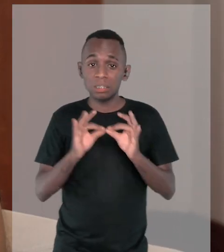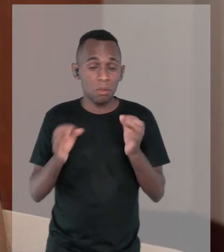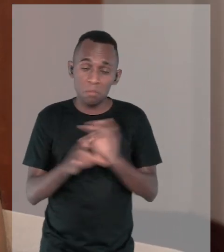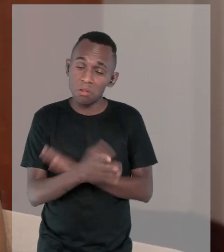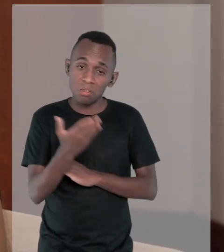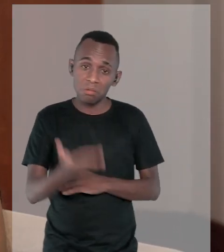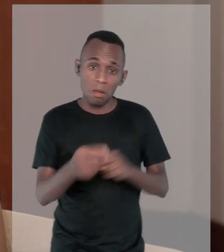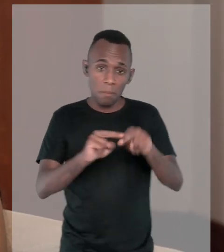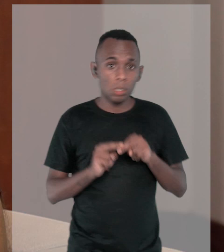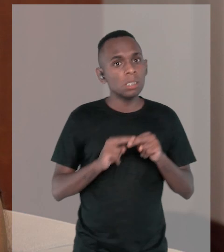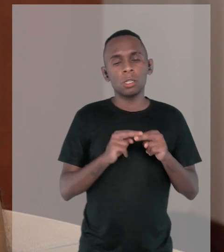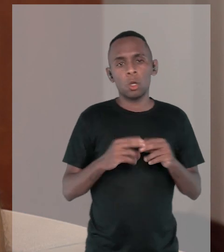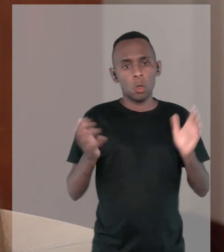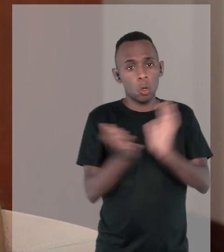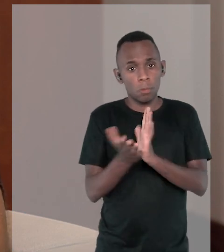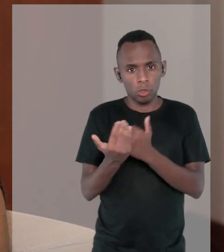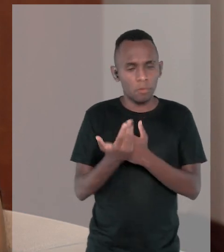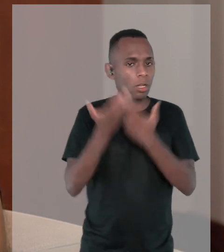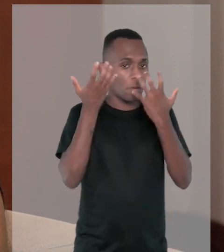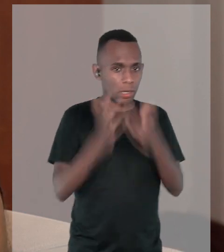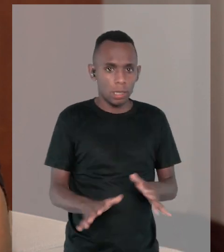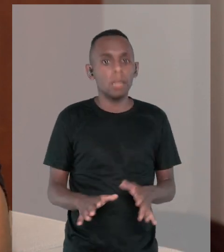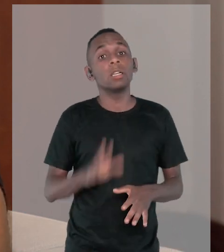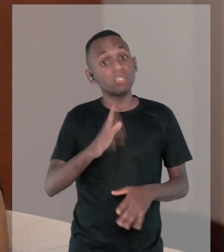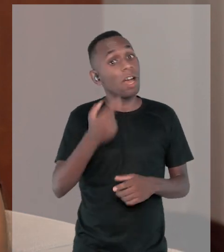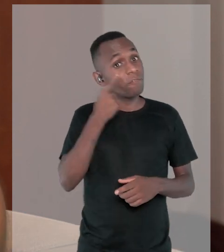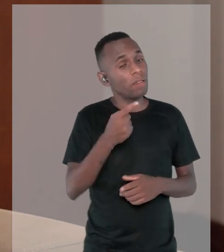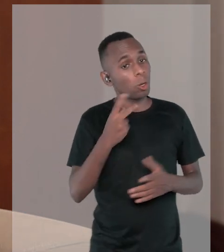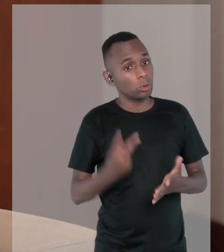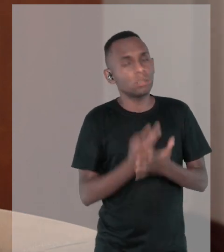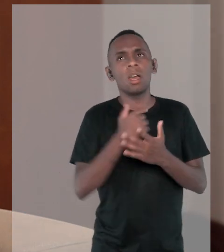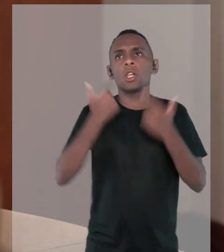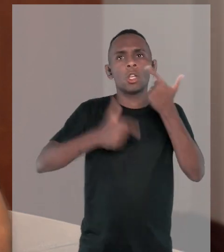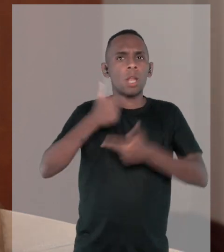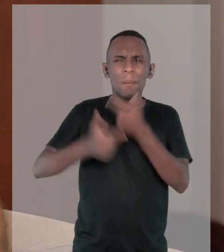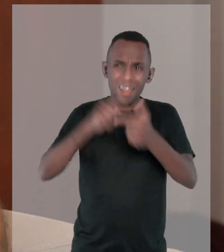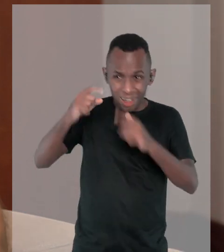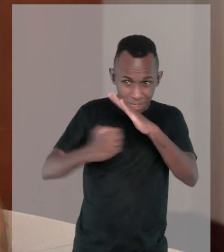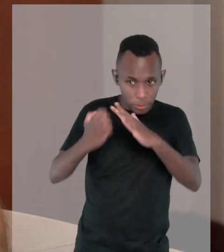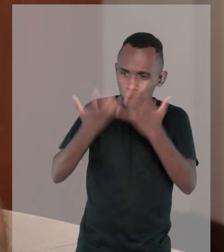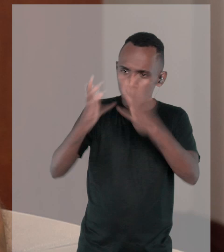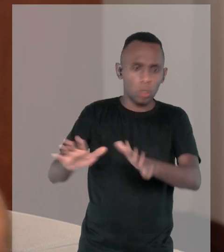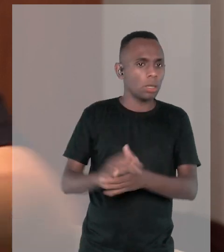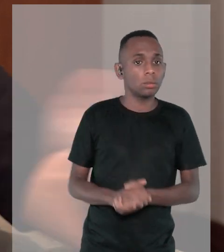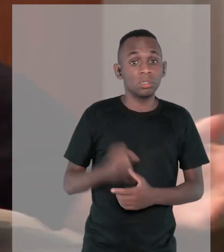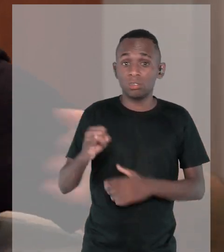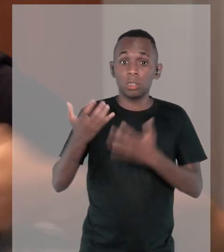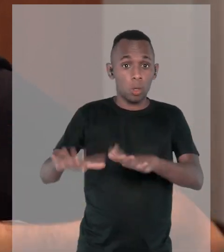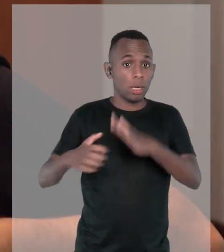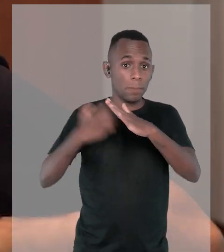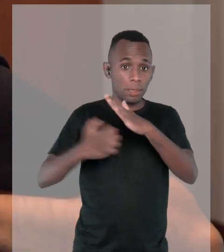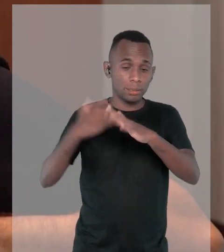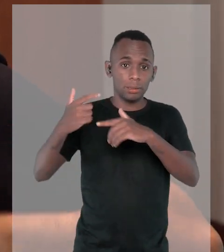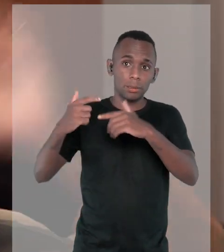isso. Eles não vão querer, e a gente já vê isso acontecer, eu não quero trabalhar naquela empresa. Se ninguém quer trabalhar na